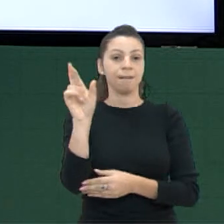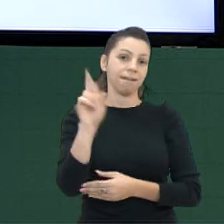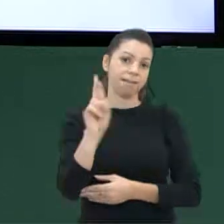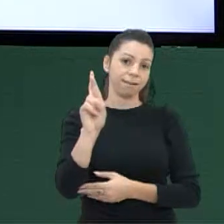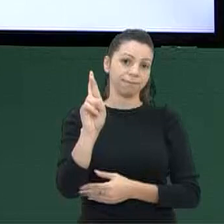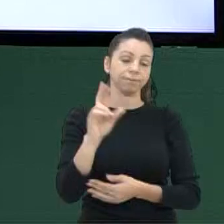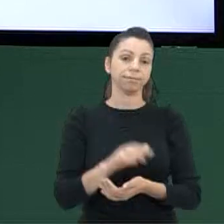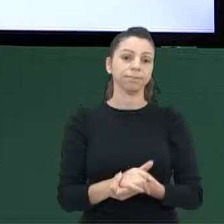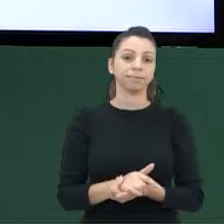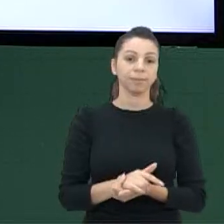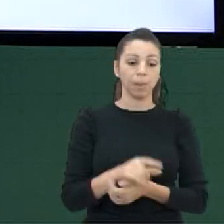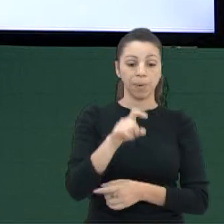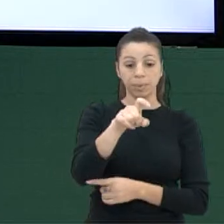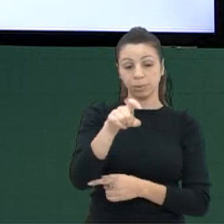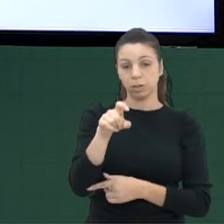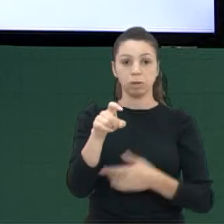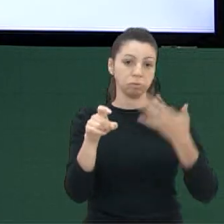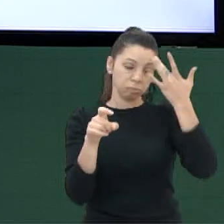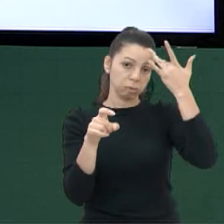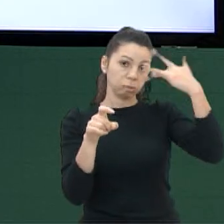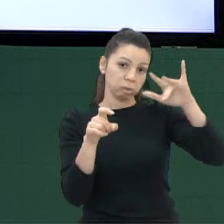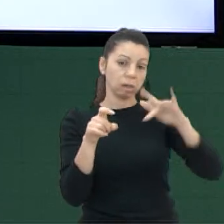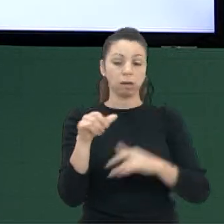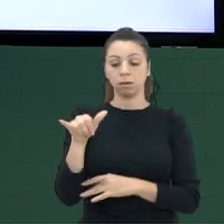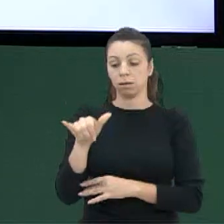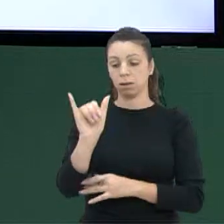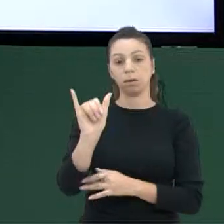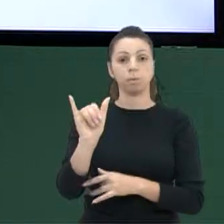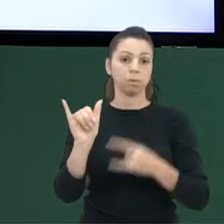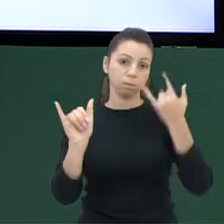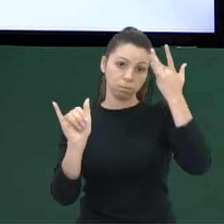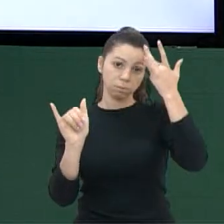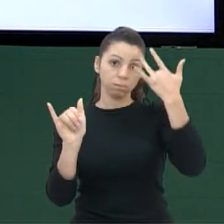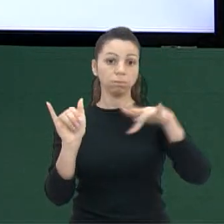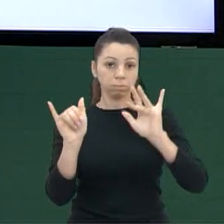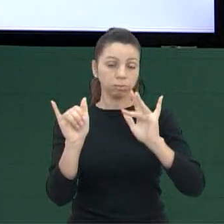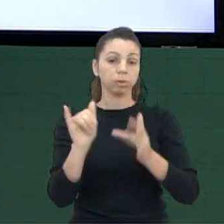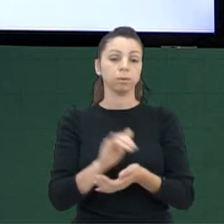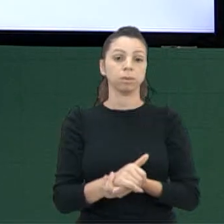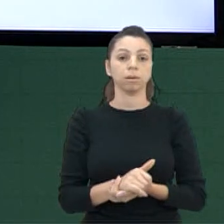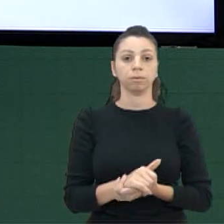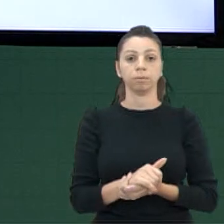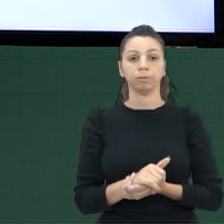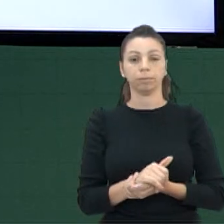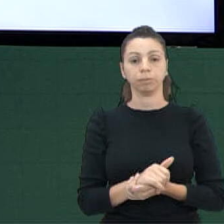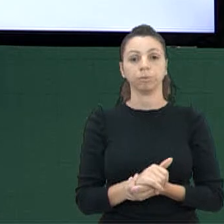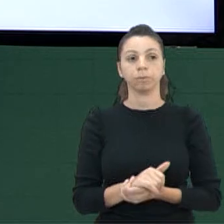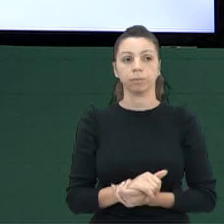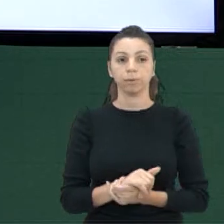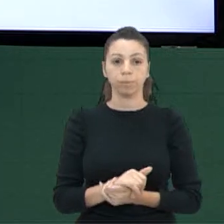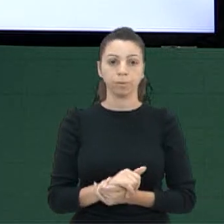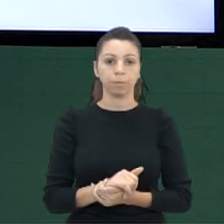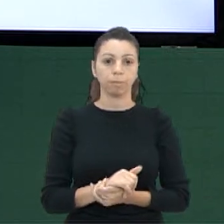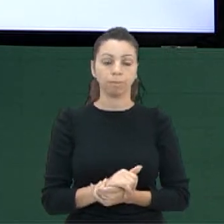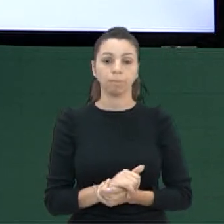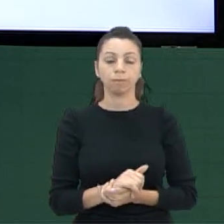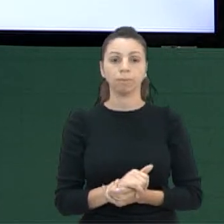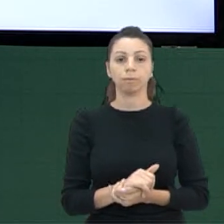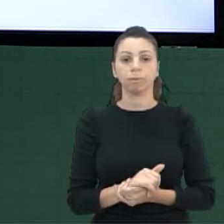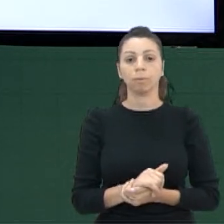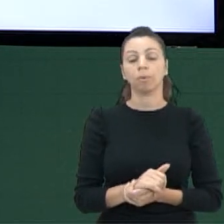literais que eu não sei o valor, então eu determinei uma letra para dizer quanto que custa cada um deles. Qual